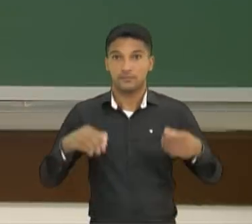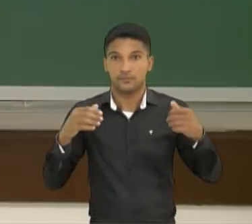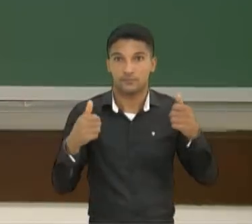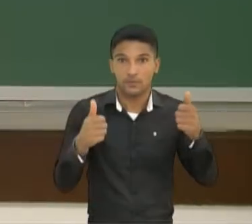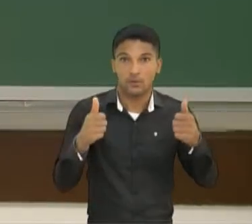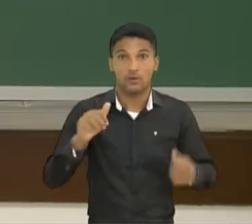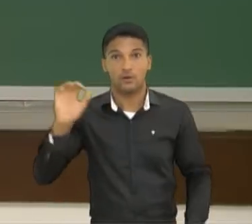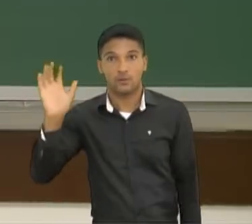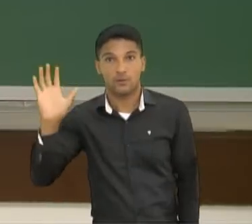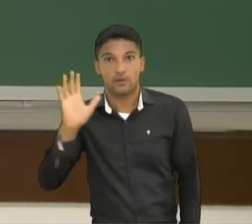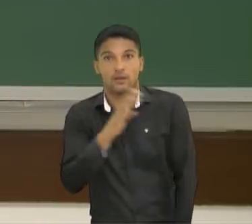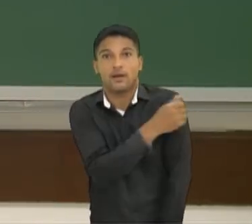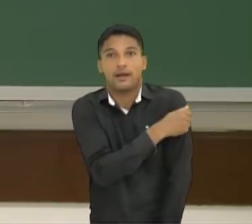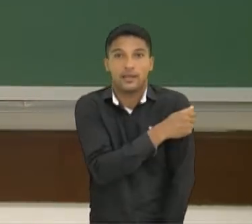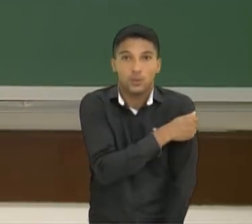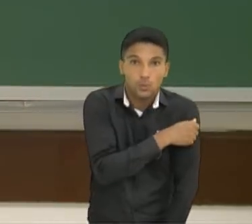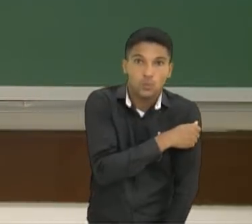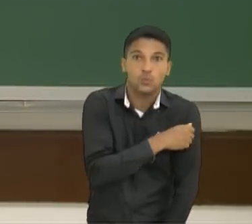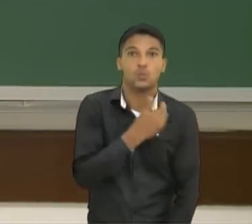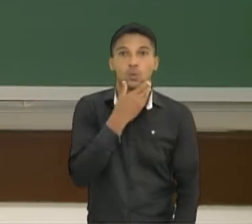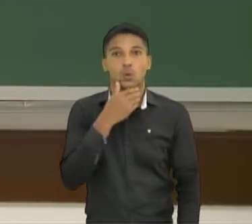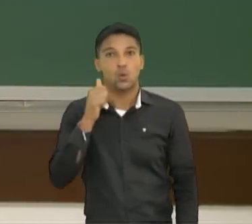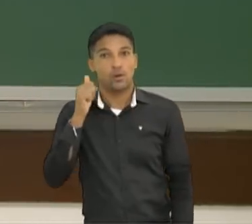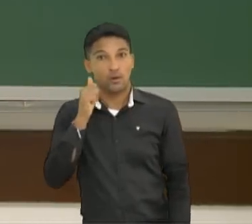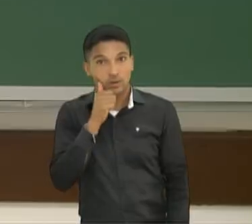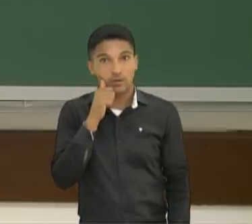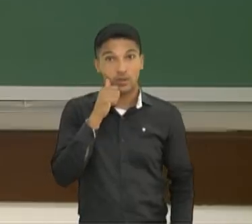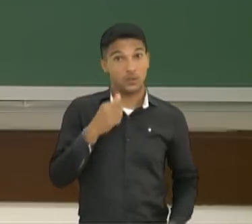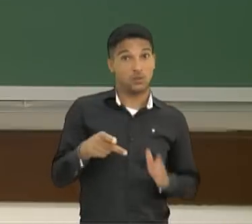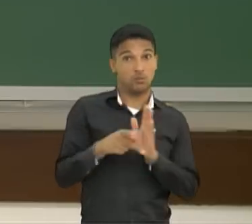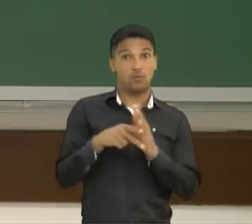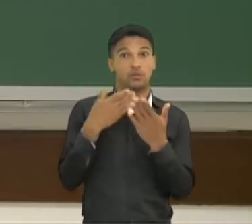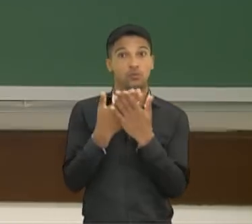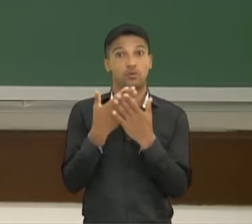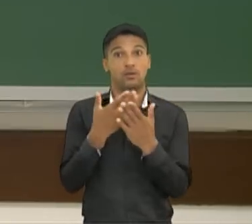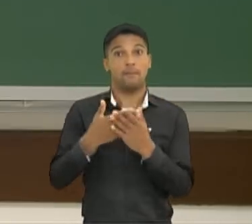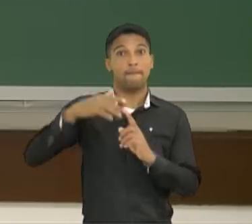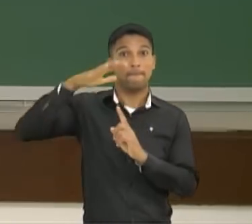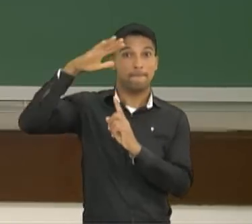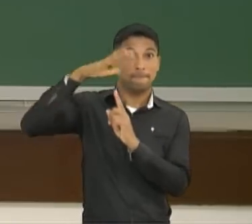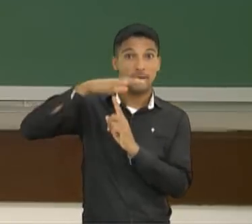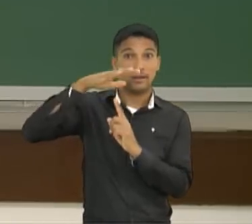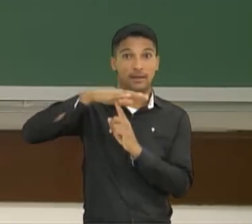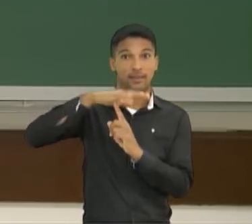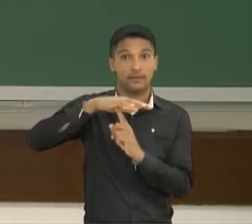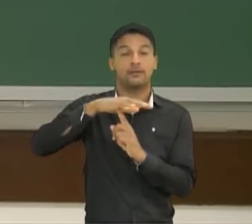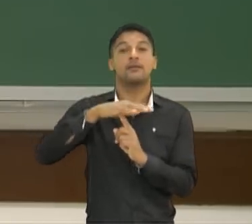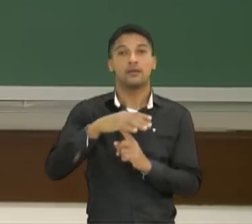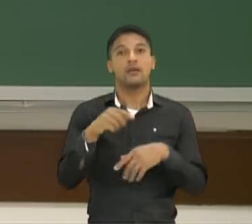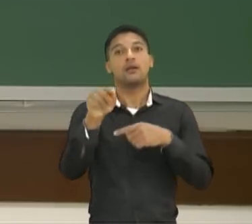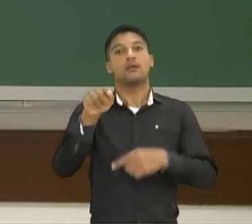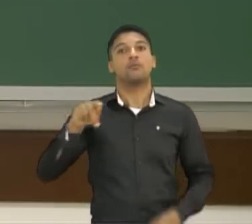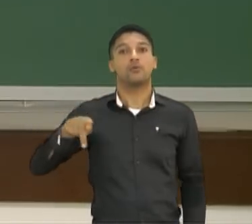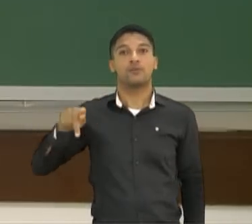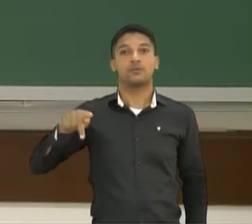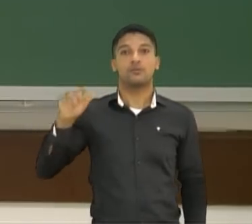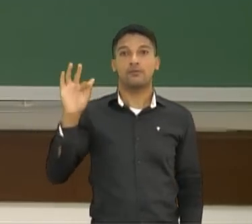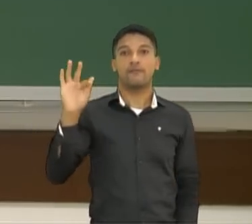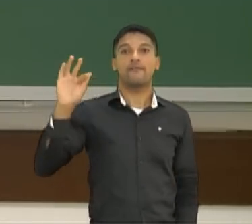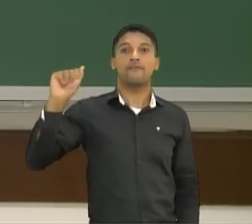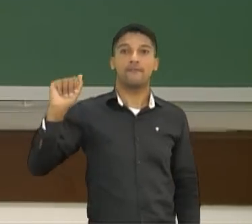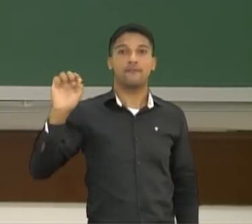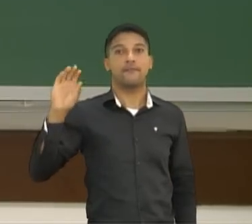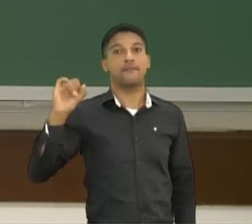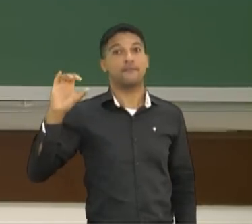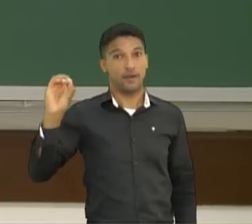Olá, querido aluno, querida aluna do estado do Paraná, tudo bem? Eu sou o professor Fábio e nós vamos para mais uma aula de filosofia.